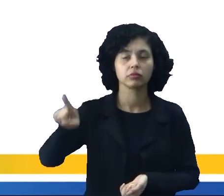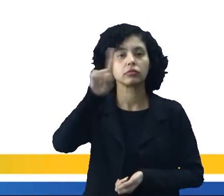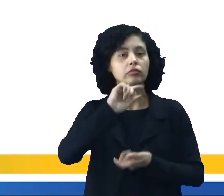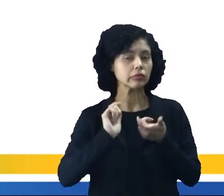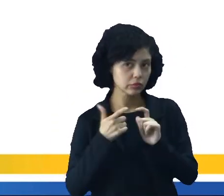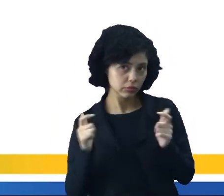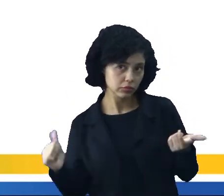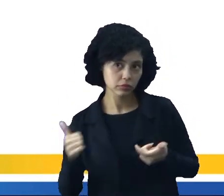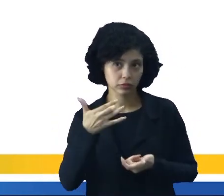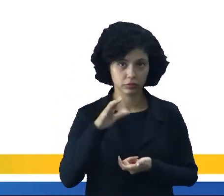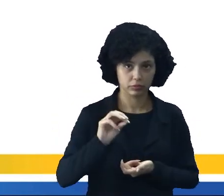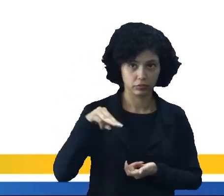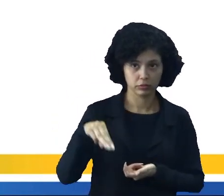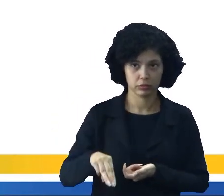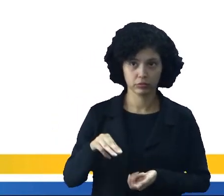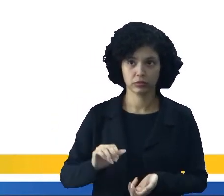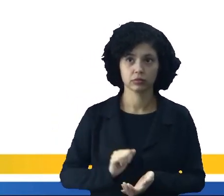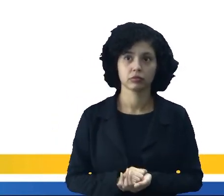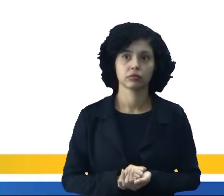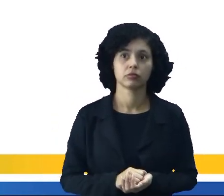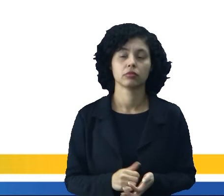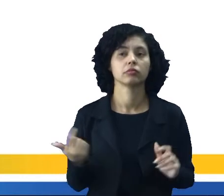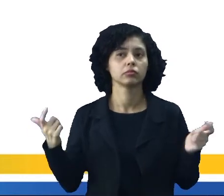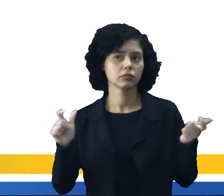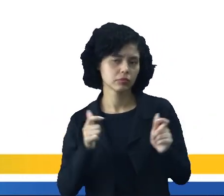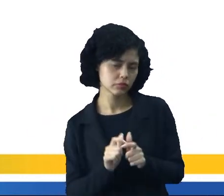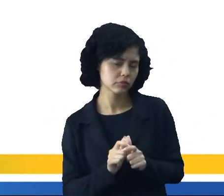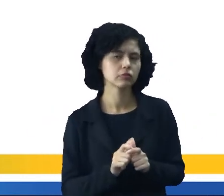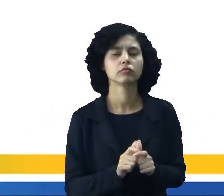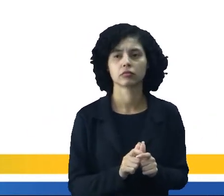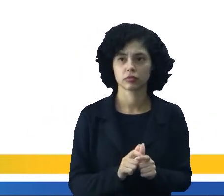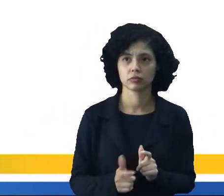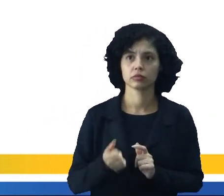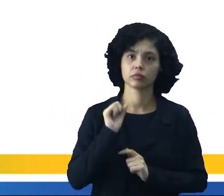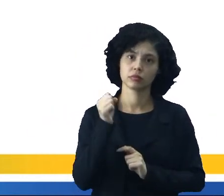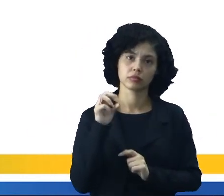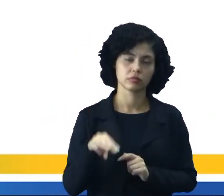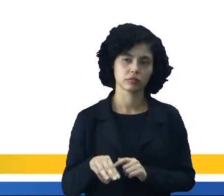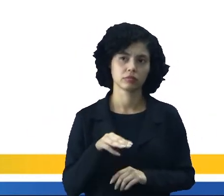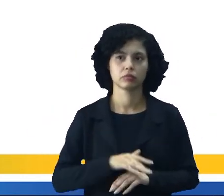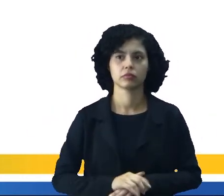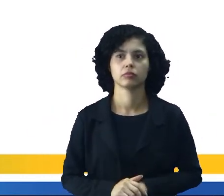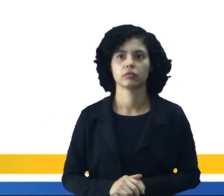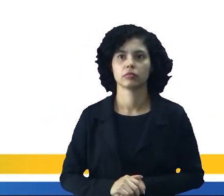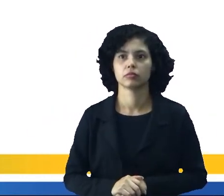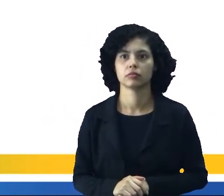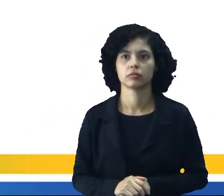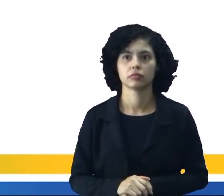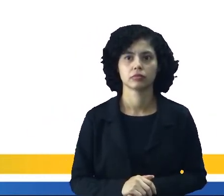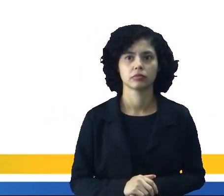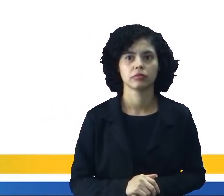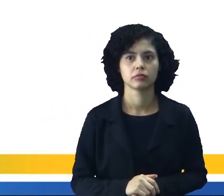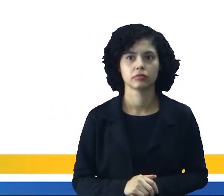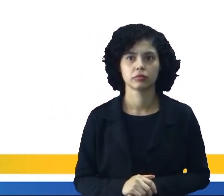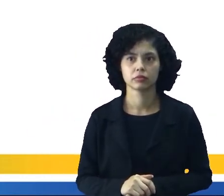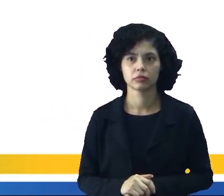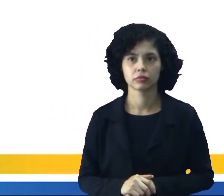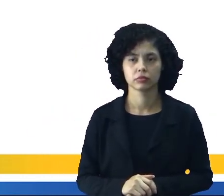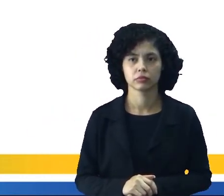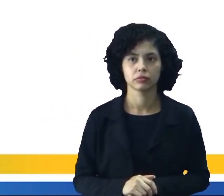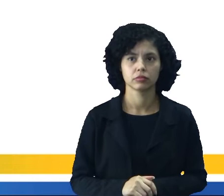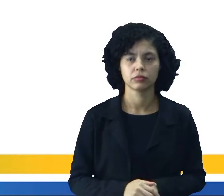da circunferência maior igual a 10 m e o raio da circunferência menor igual a 8 metros